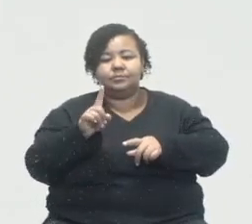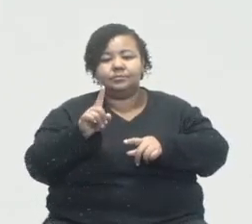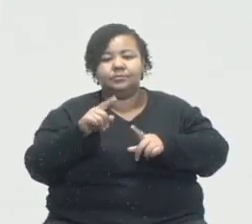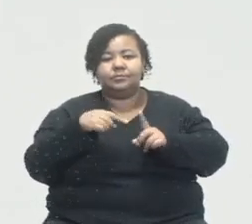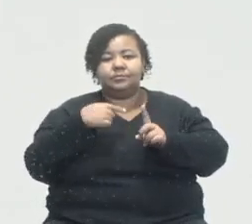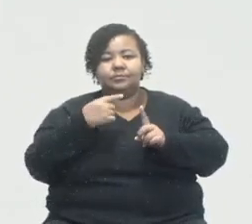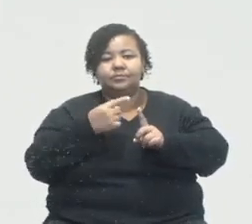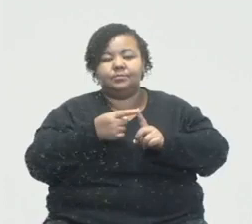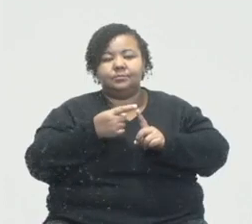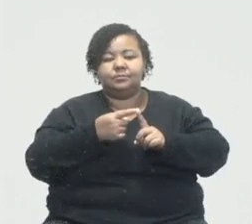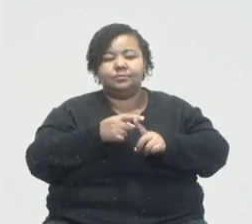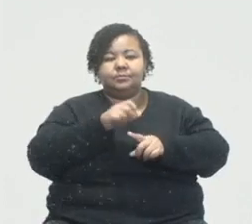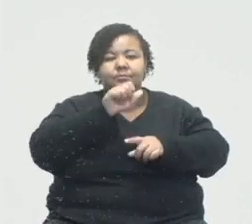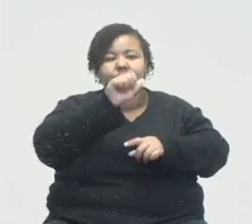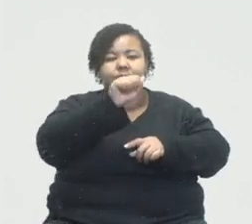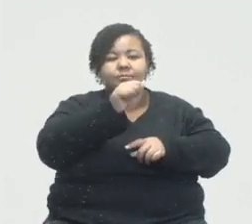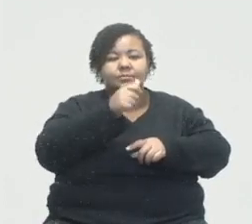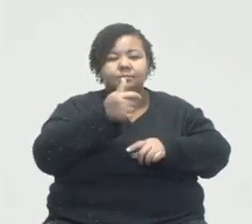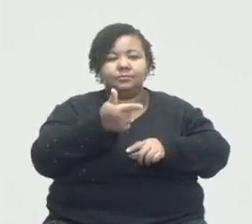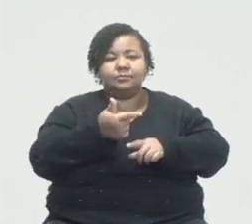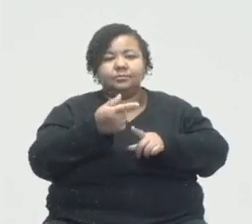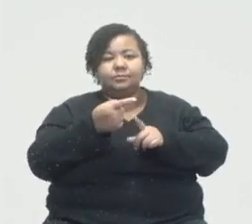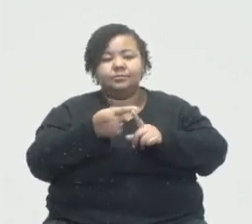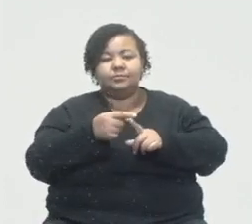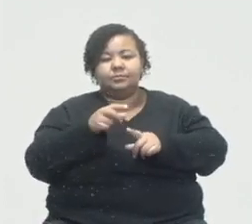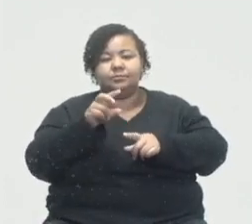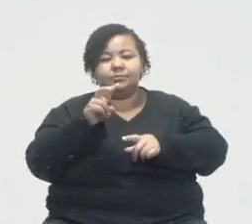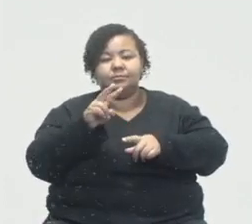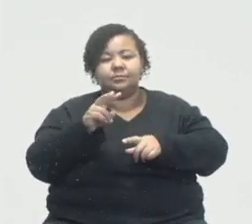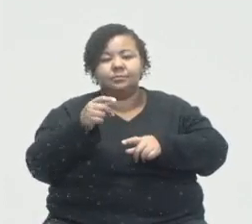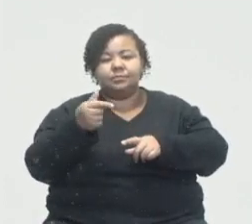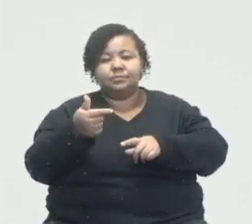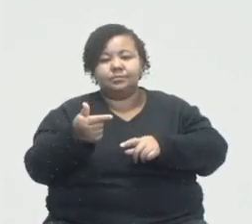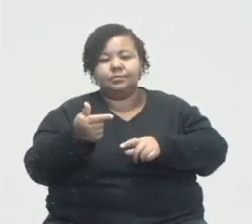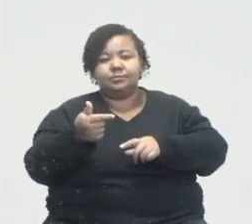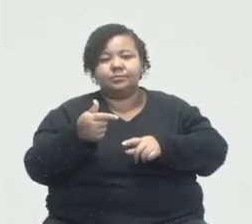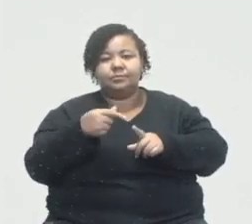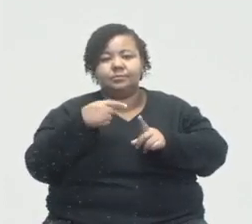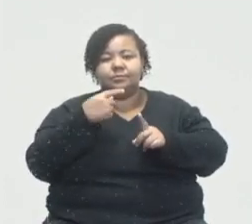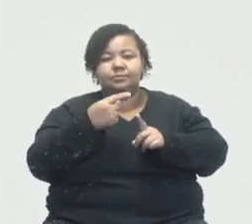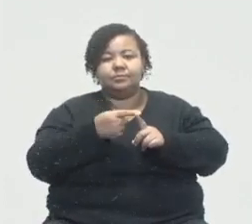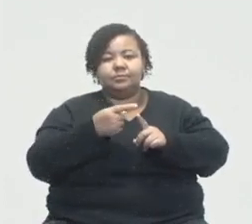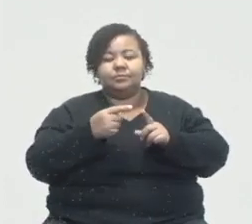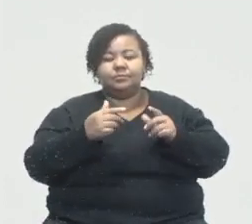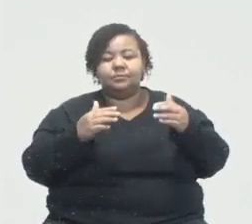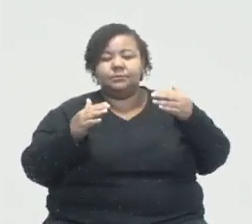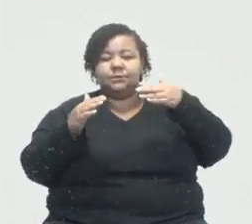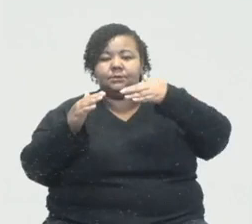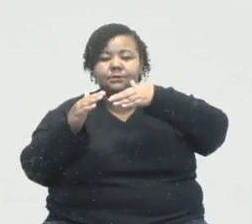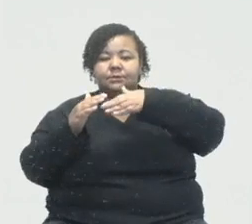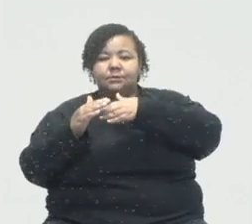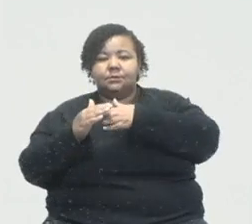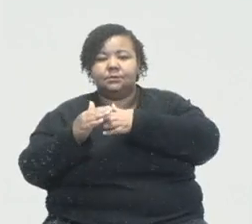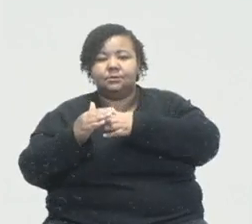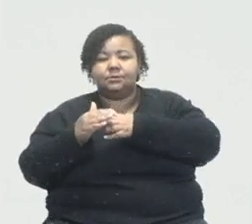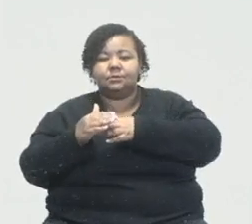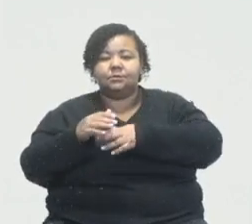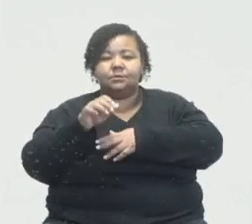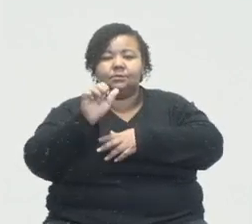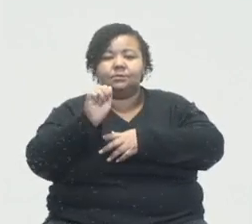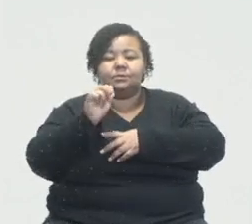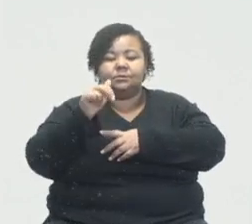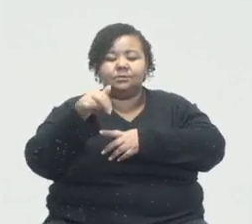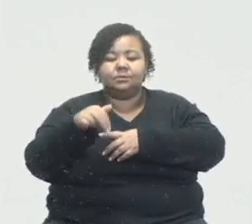mais o escalar 2 vezes o vetor 2, mais até chegar o escalar